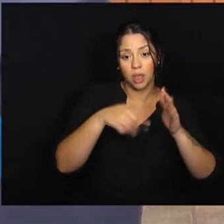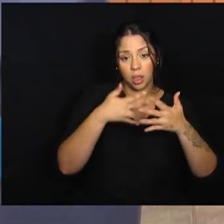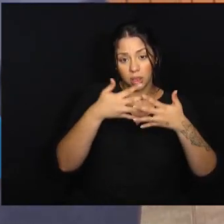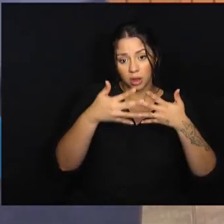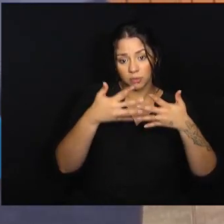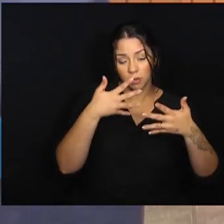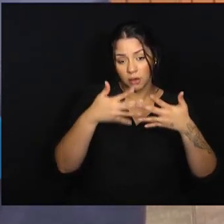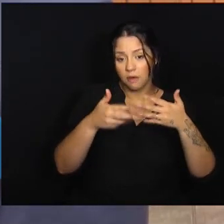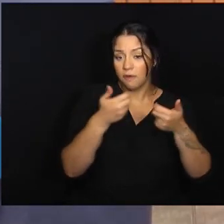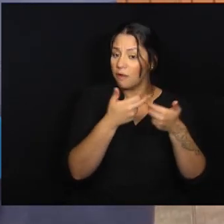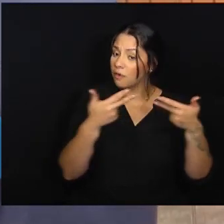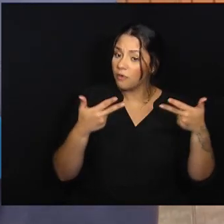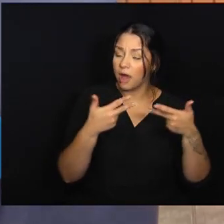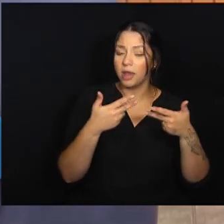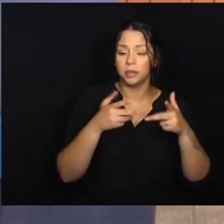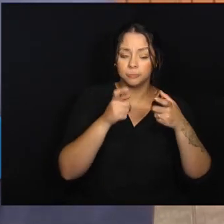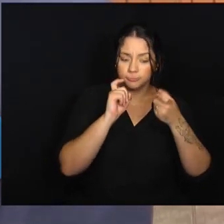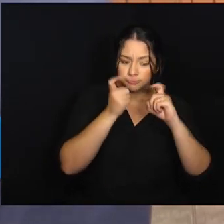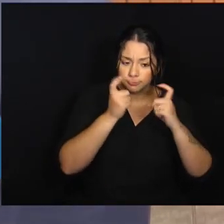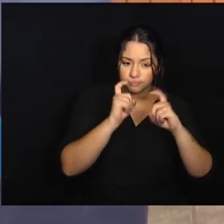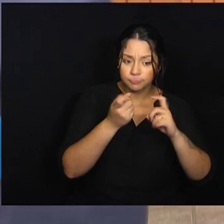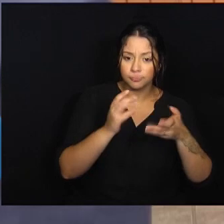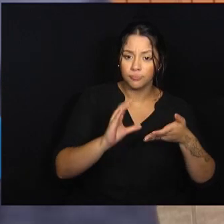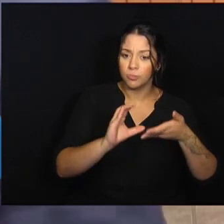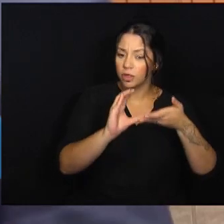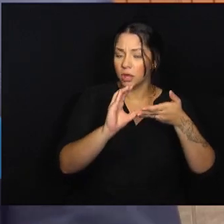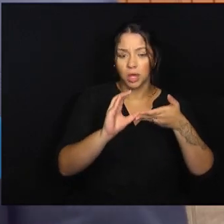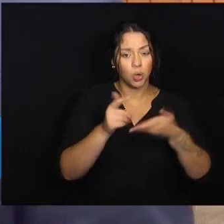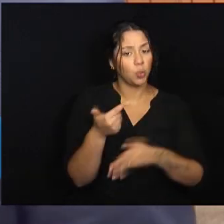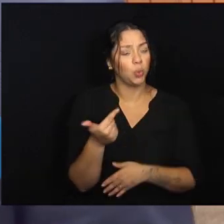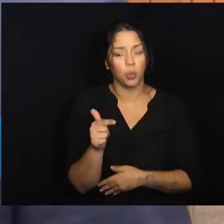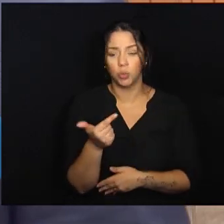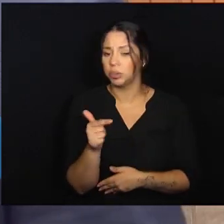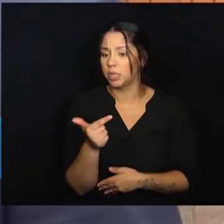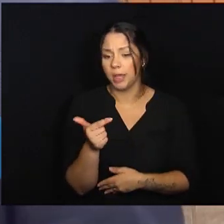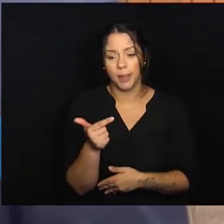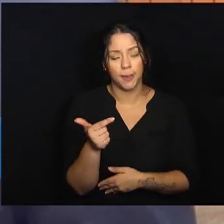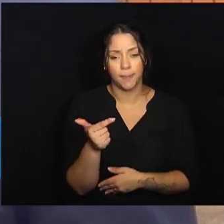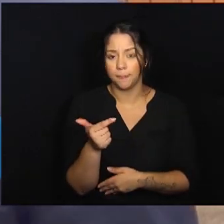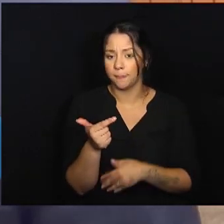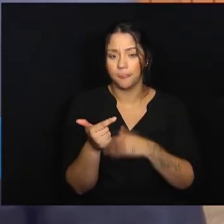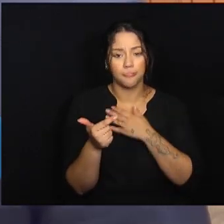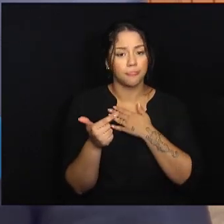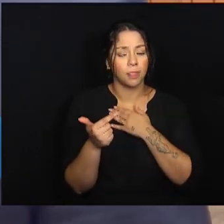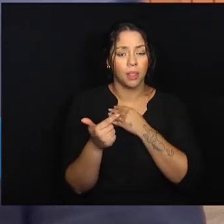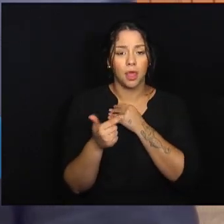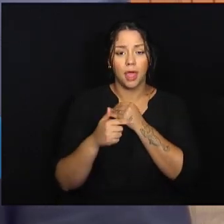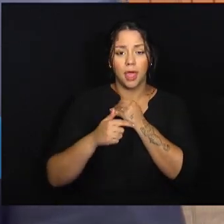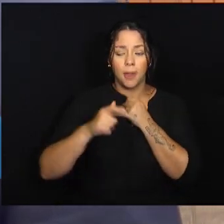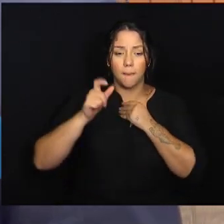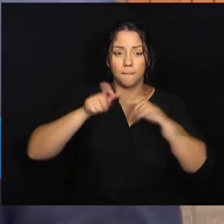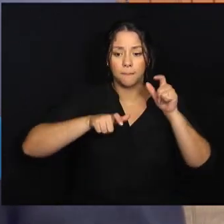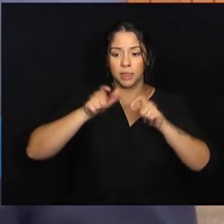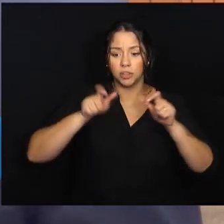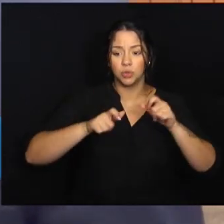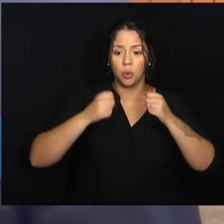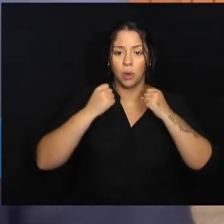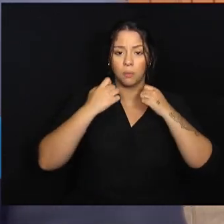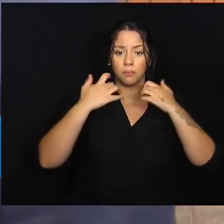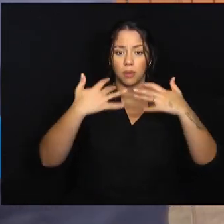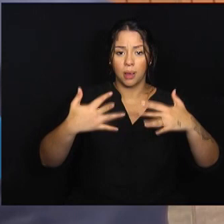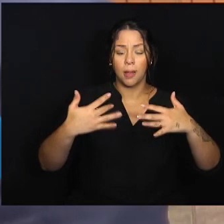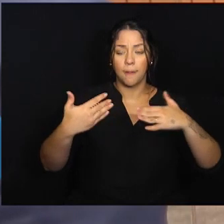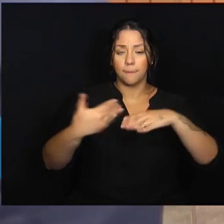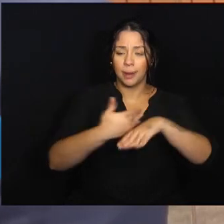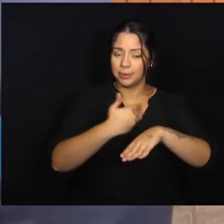das reuniões dos conselhos, às vezes, não tem uma participação popular